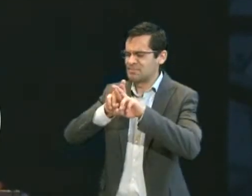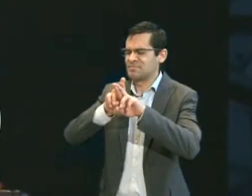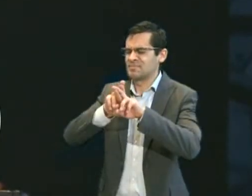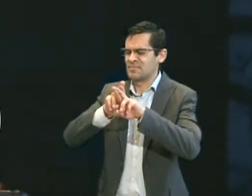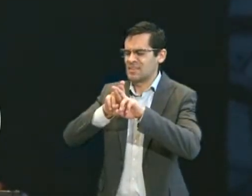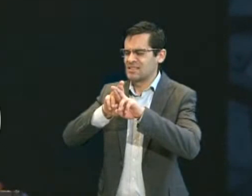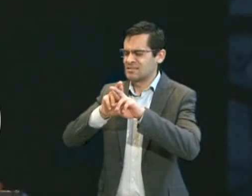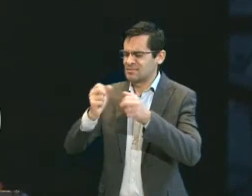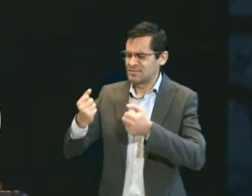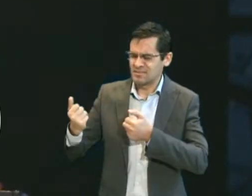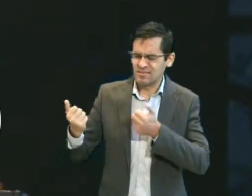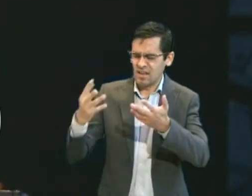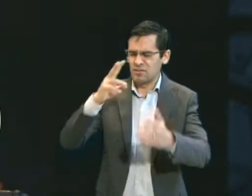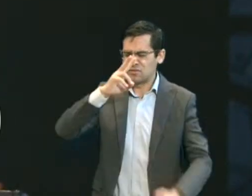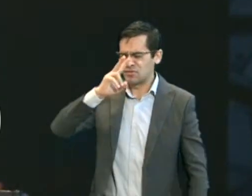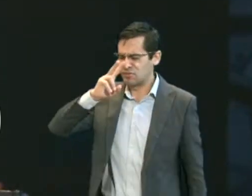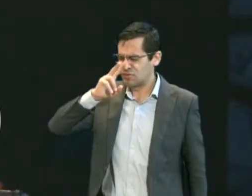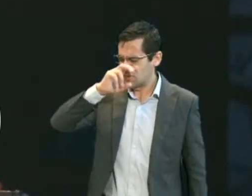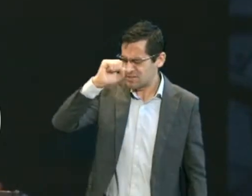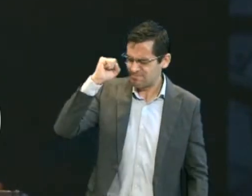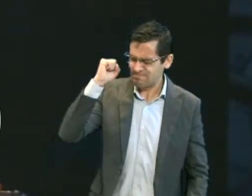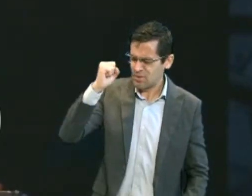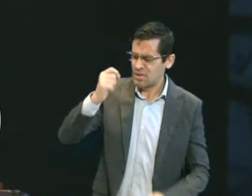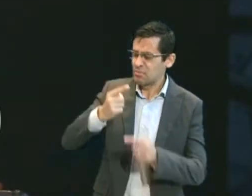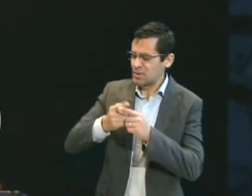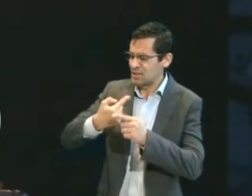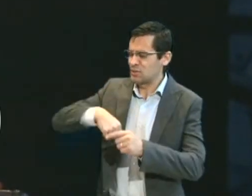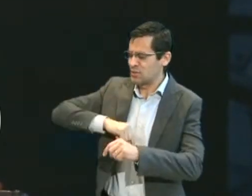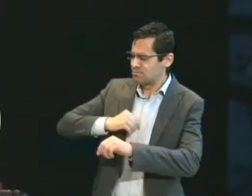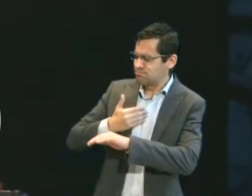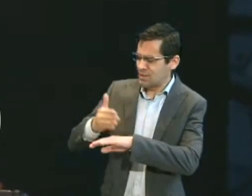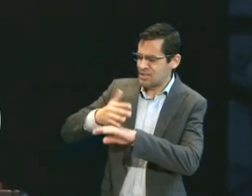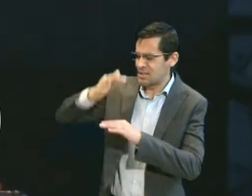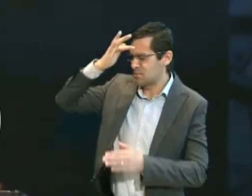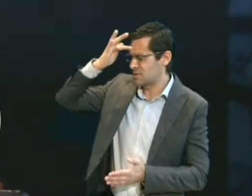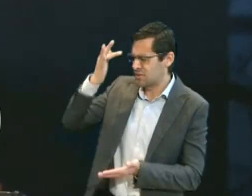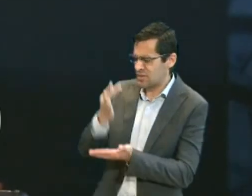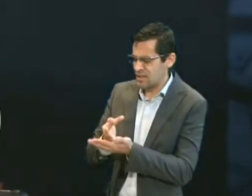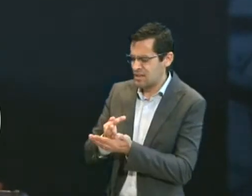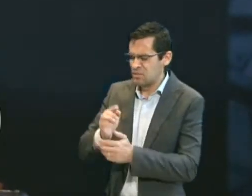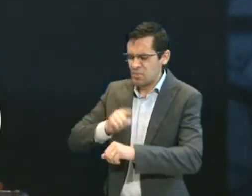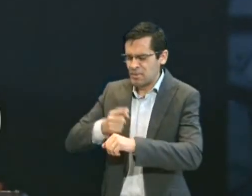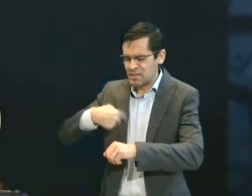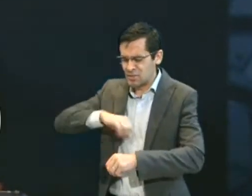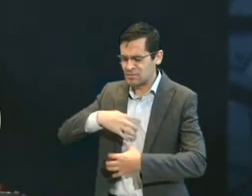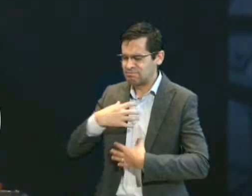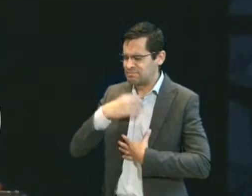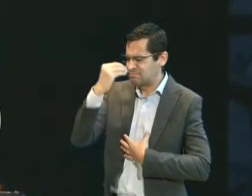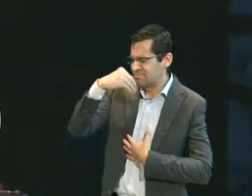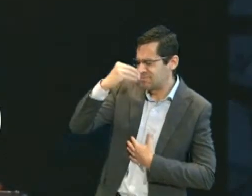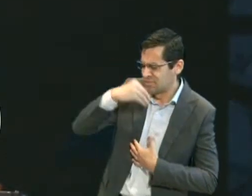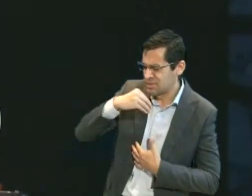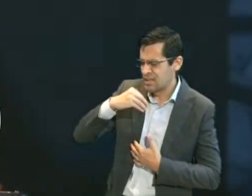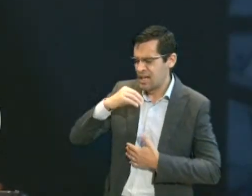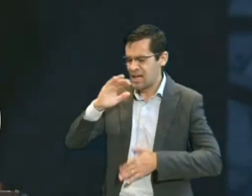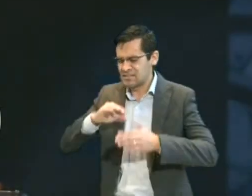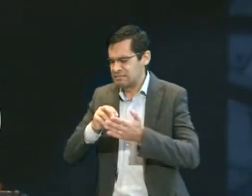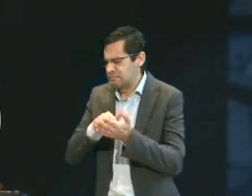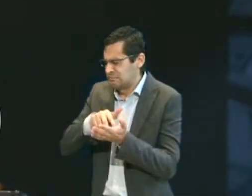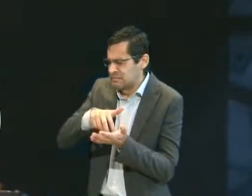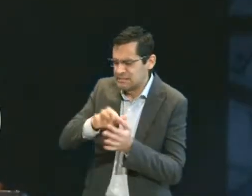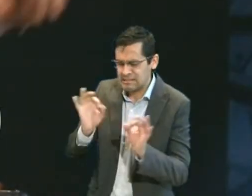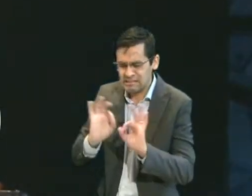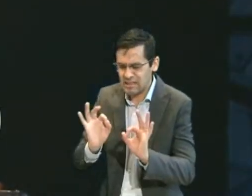restaura, fortalece. Nós andamos por fé. Quando as forças acabam, quando não conseguimos sequer dar um